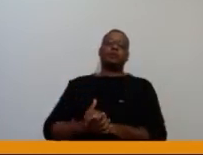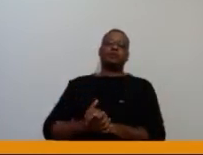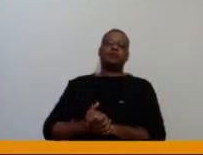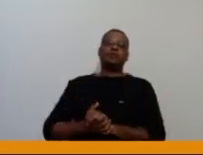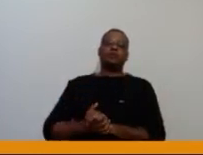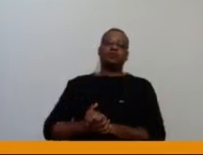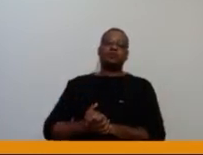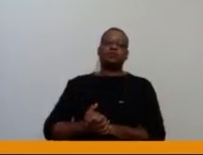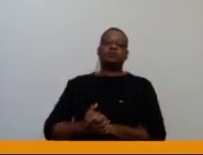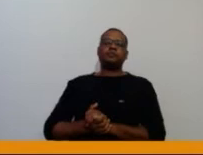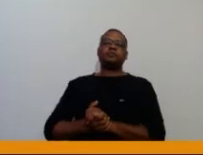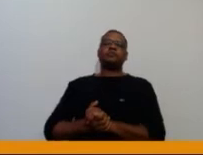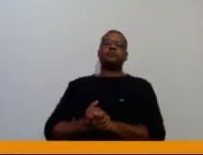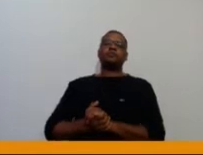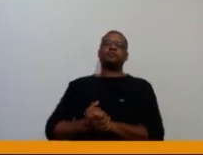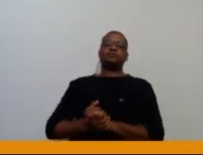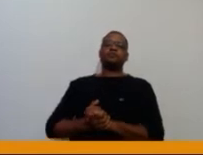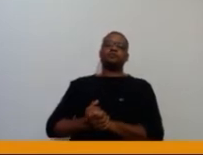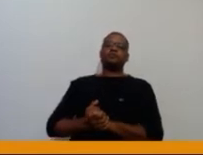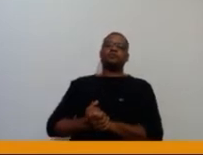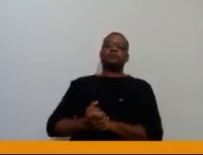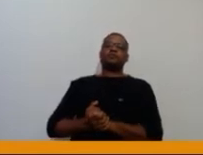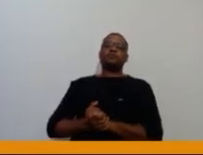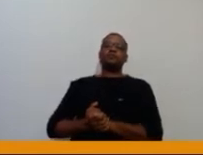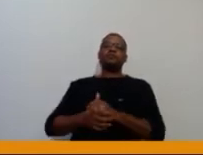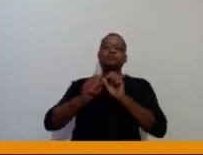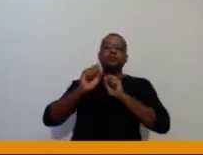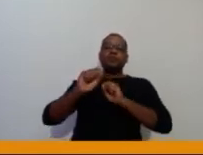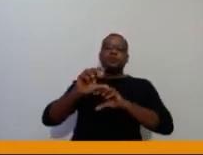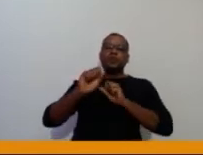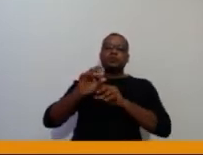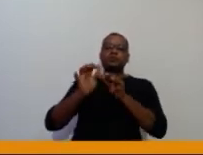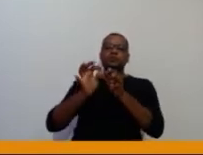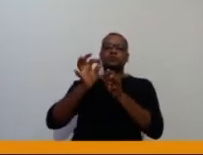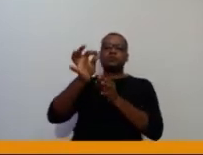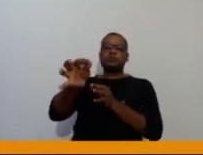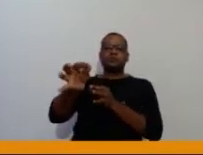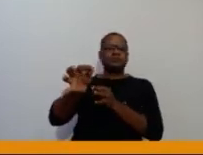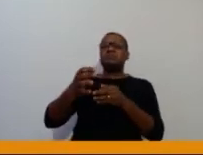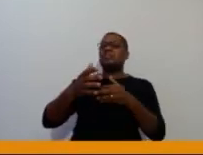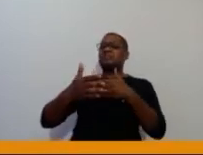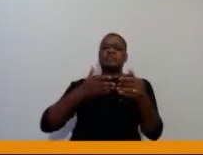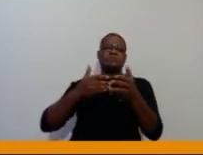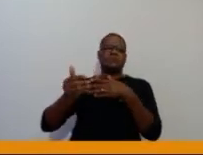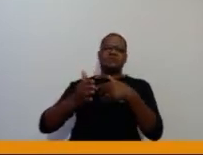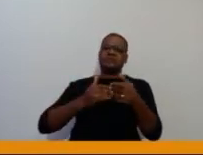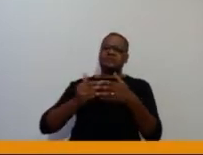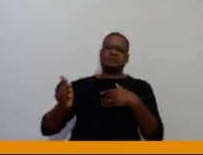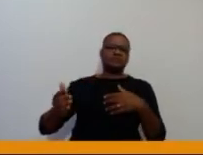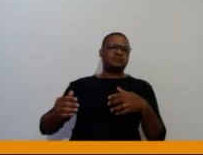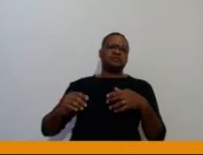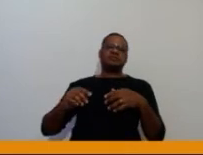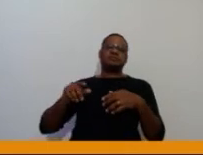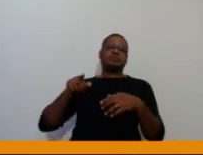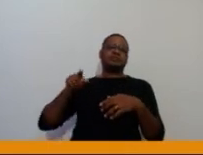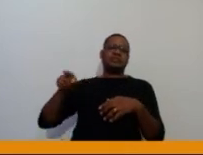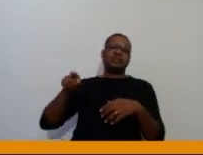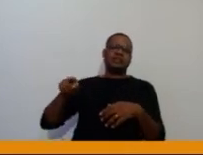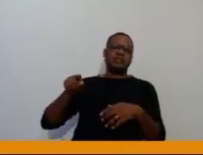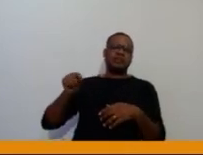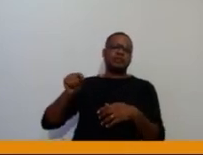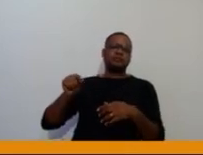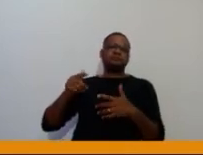A educação à distância, independente dela, assim, o que eu quero dizer assim, independente desse modelo,